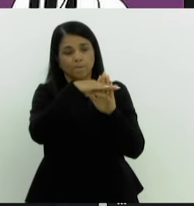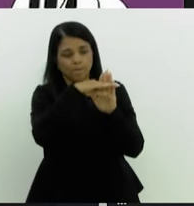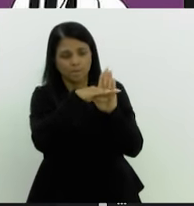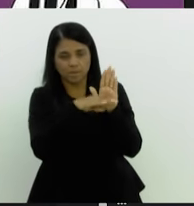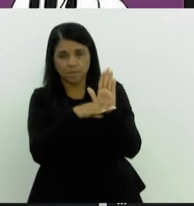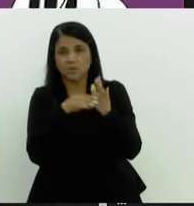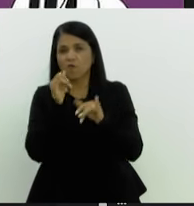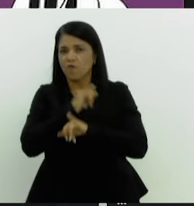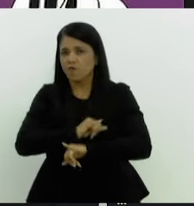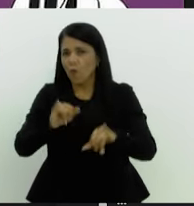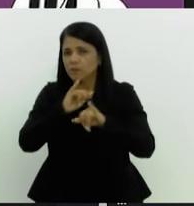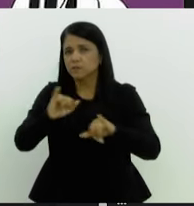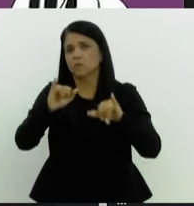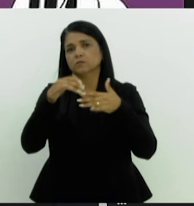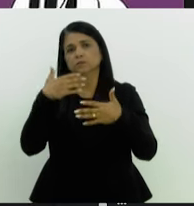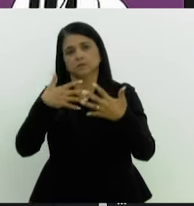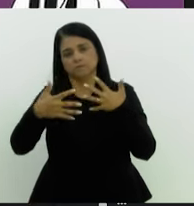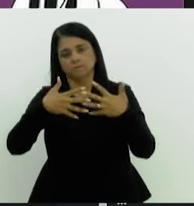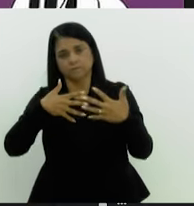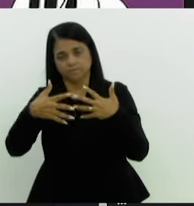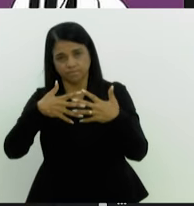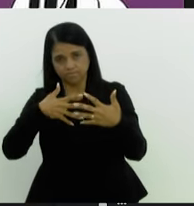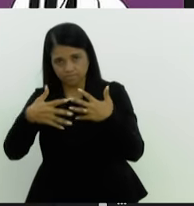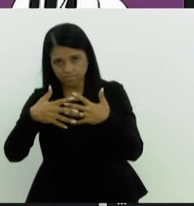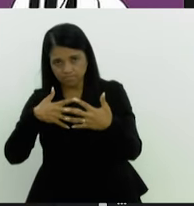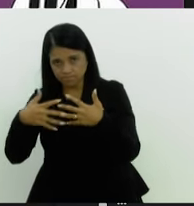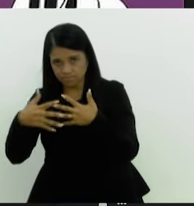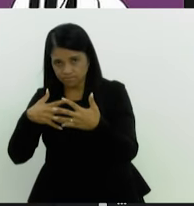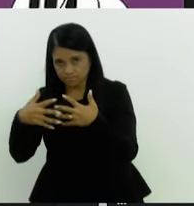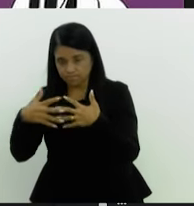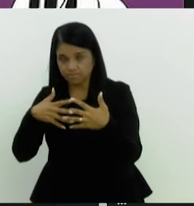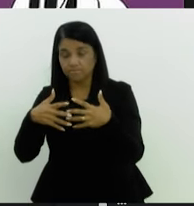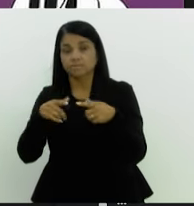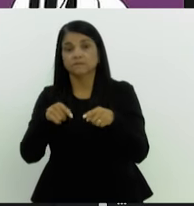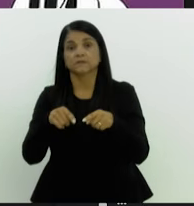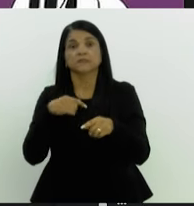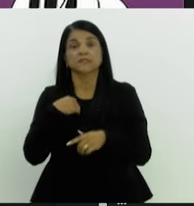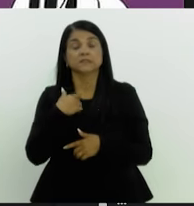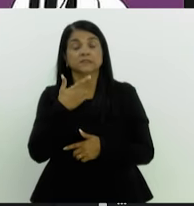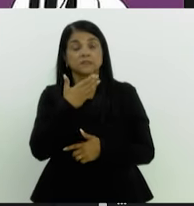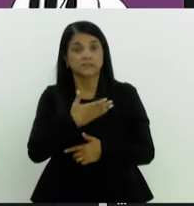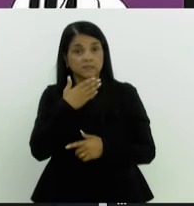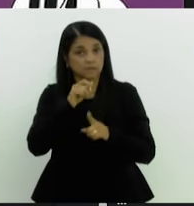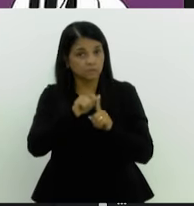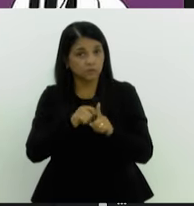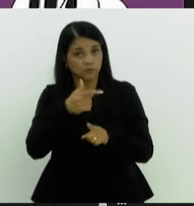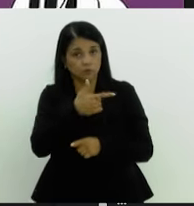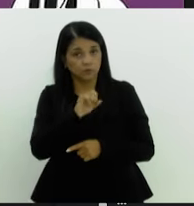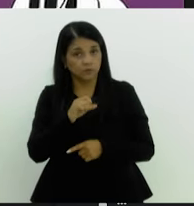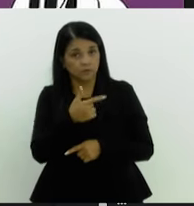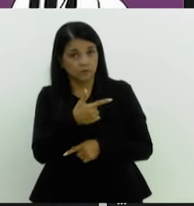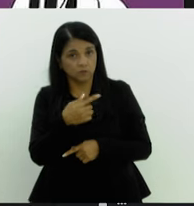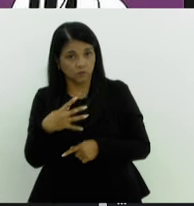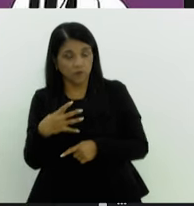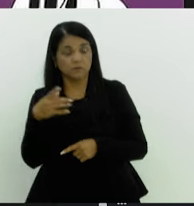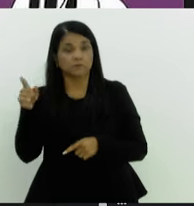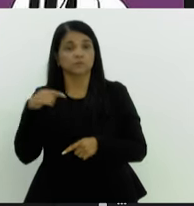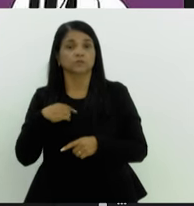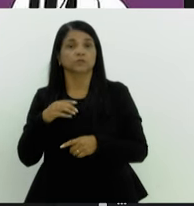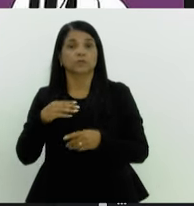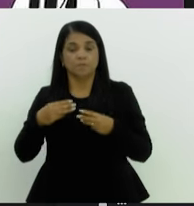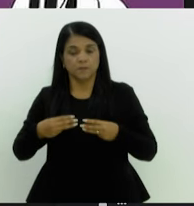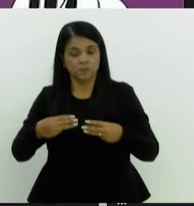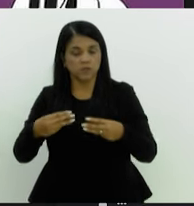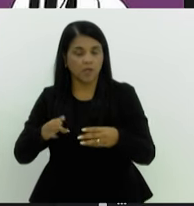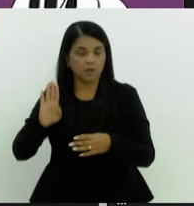informação transparência e previsibilidade então já em dezembro de 2024 o Ministério Público eleitoral preocupado com essa